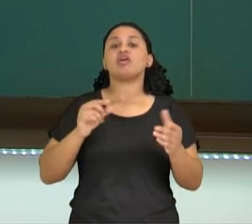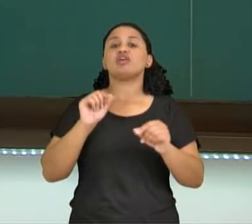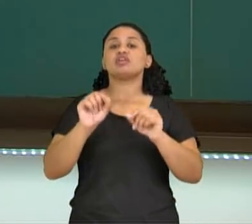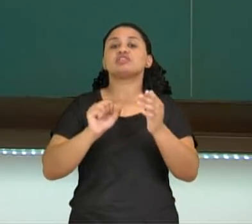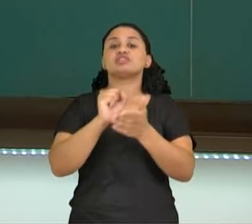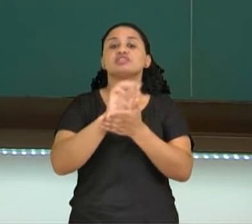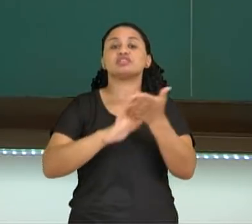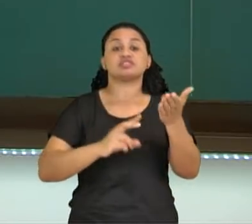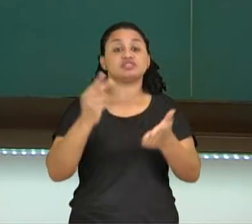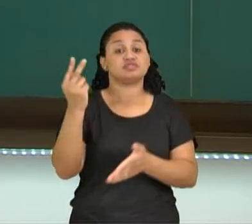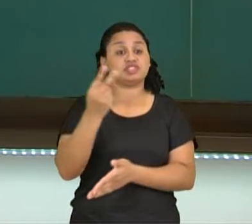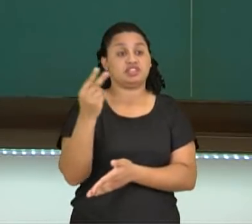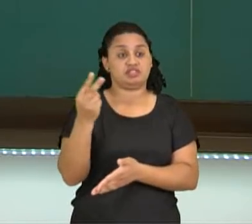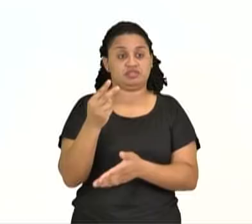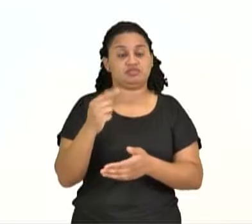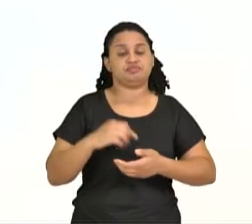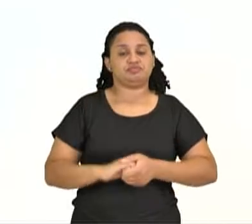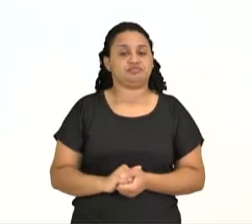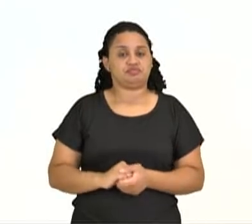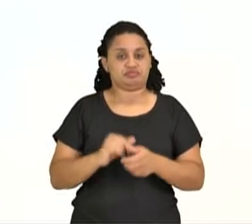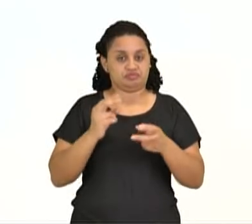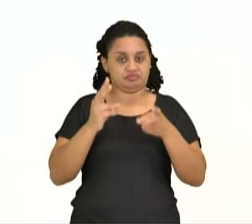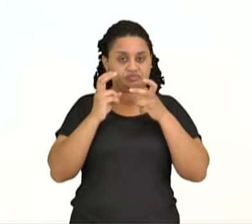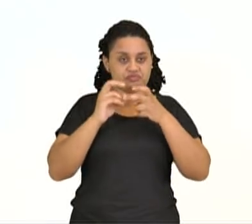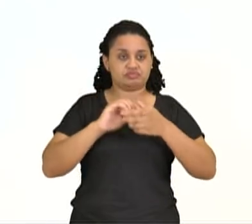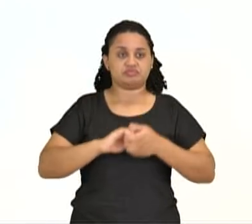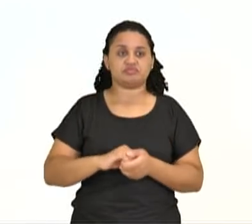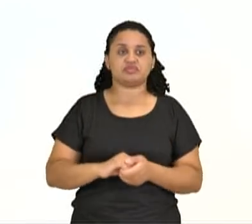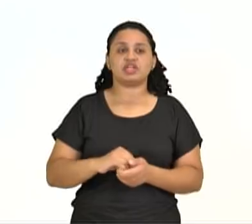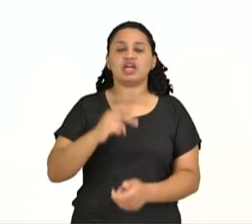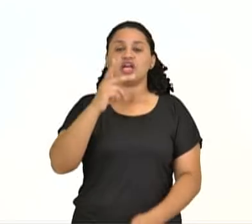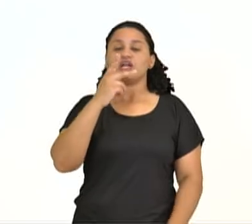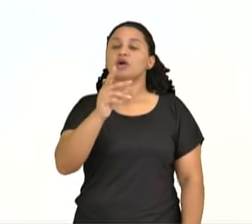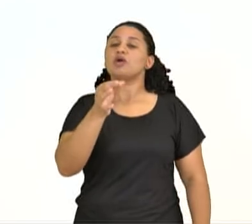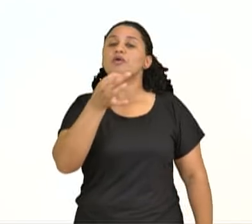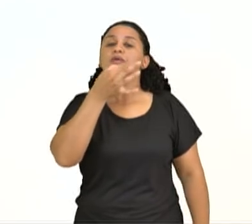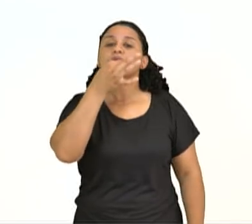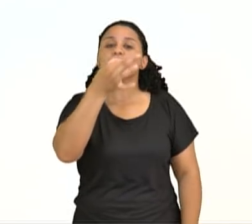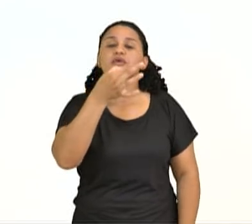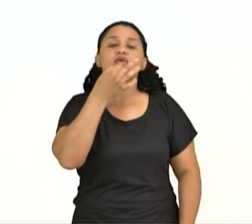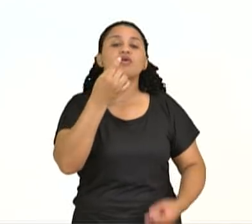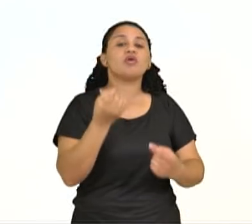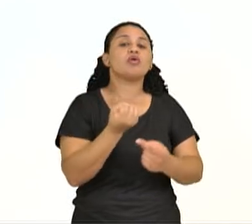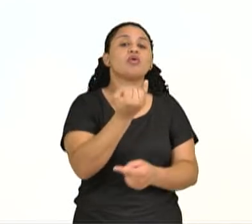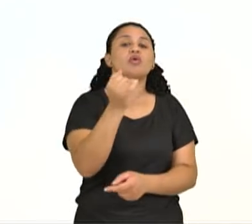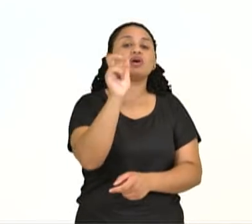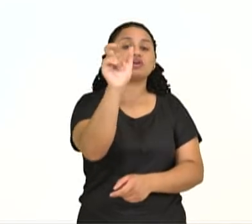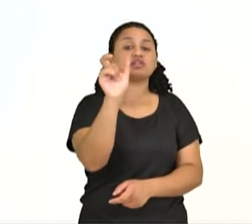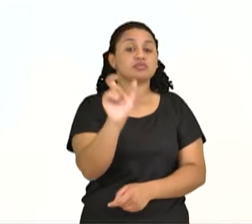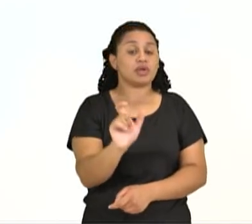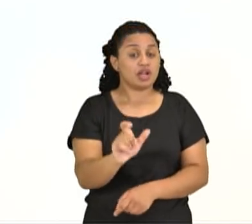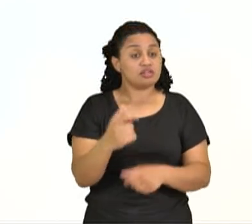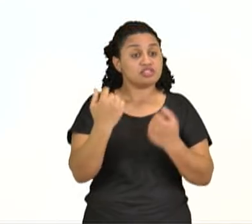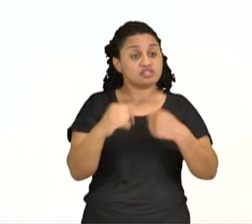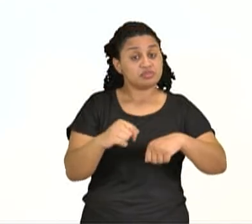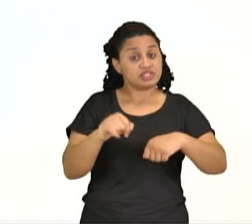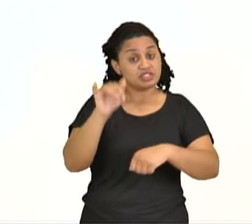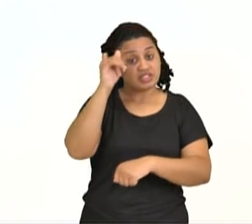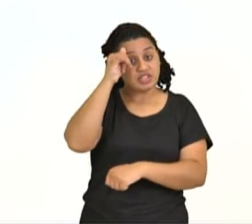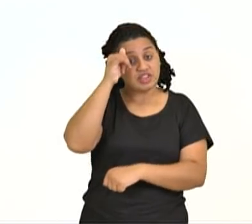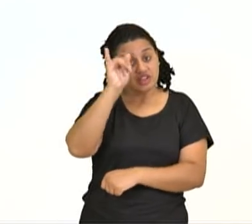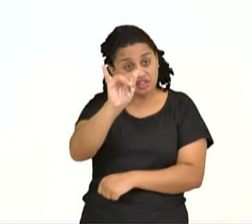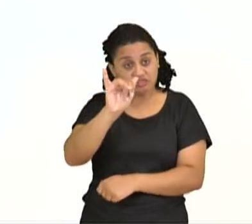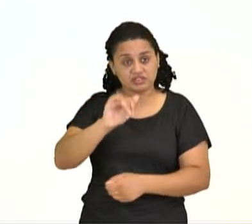Atividade 2 agora, olha só. Na sua opinião, quais palavras devem ser evitadas? Olhe